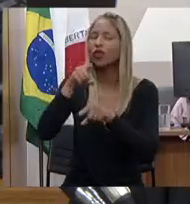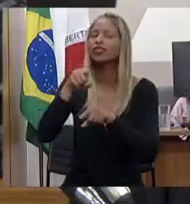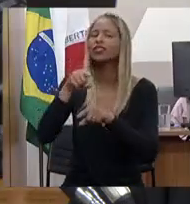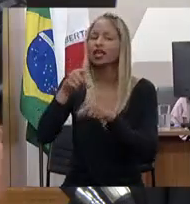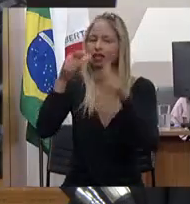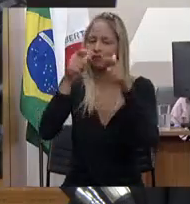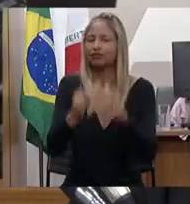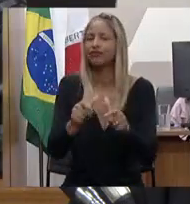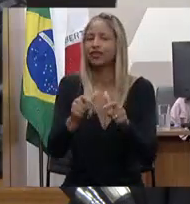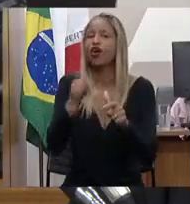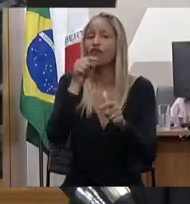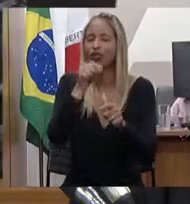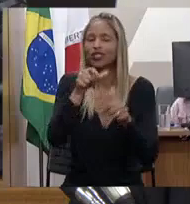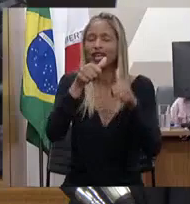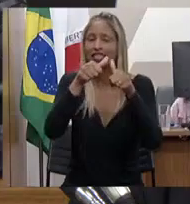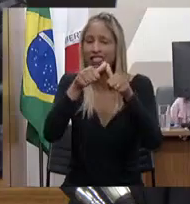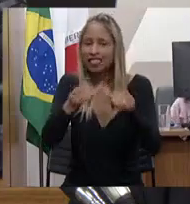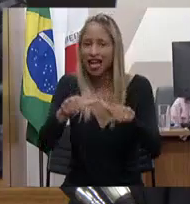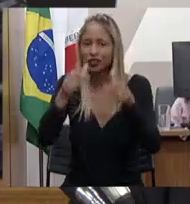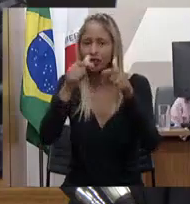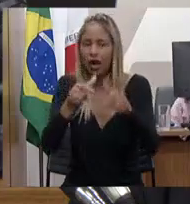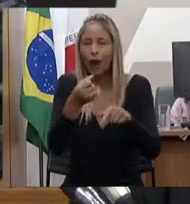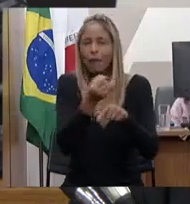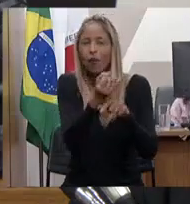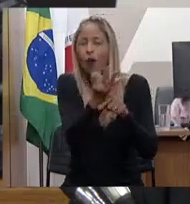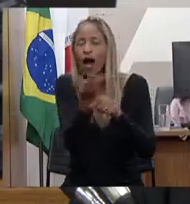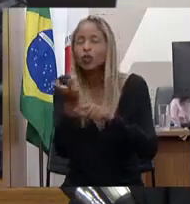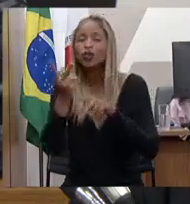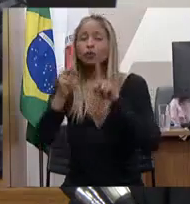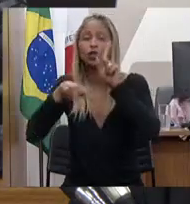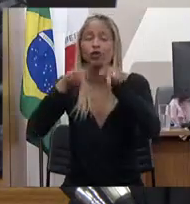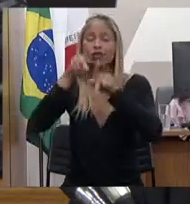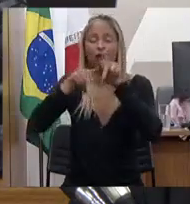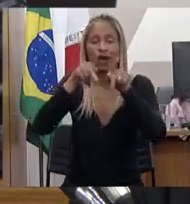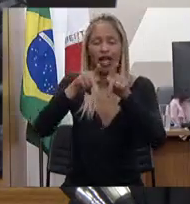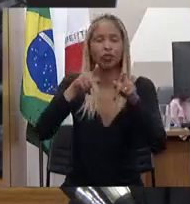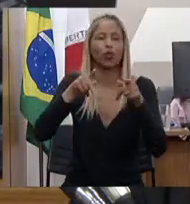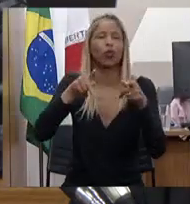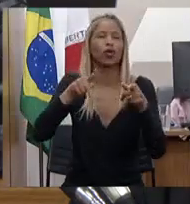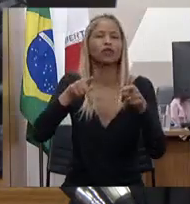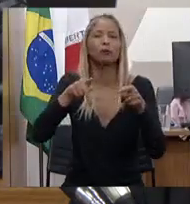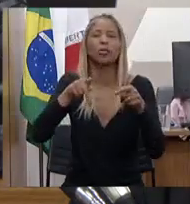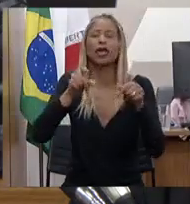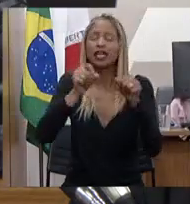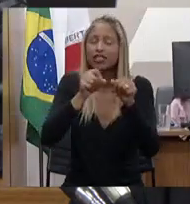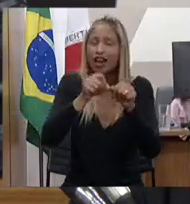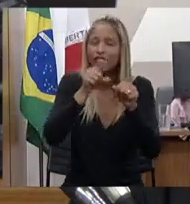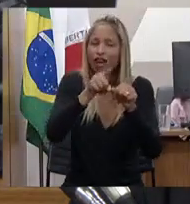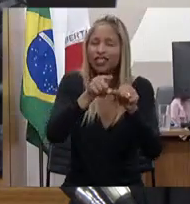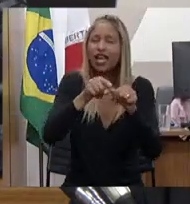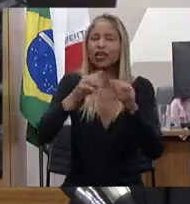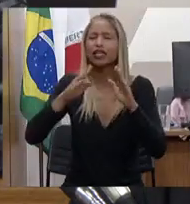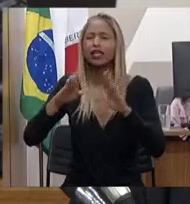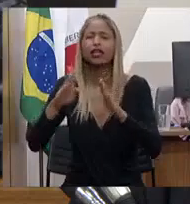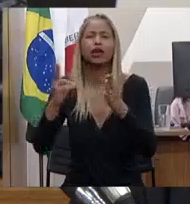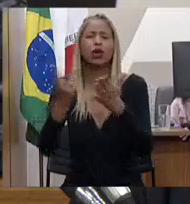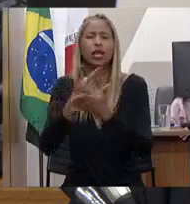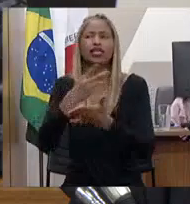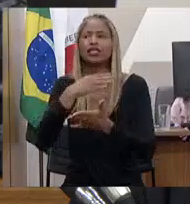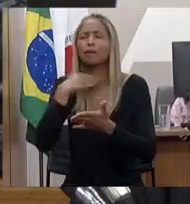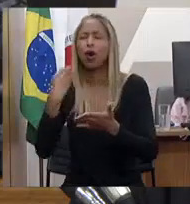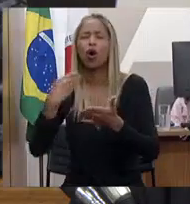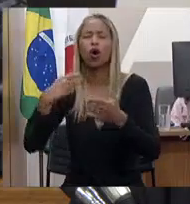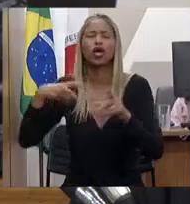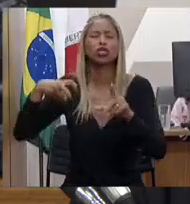naquele lugar você está naquele lugar por milhares de trabalhadores precalizados obelizados que morrem que